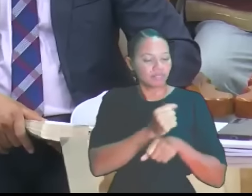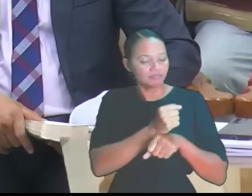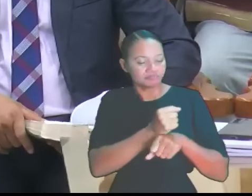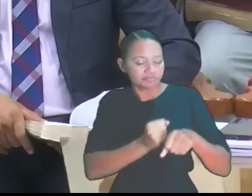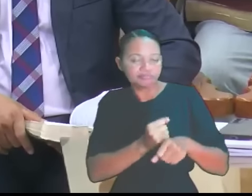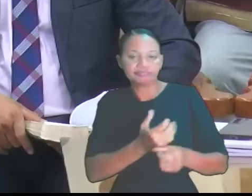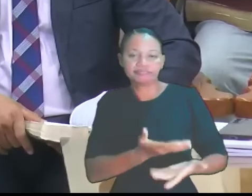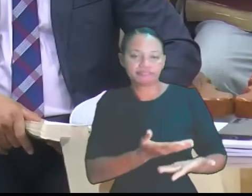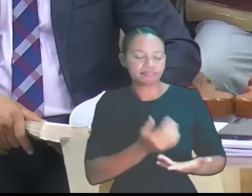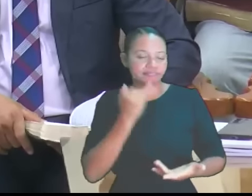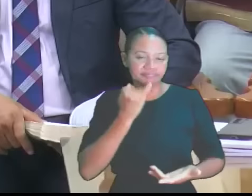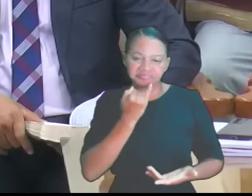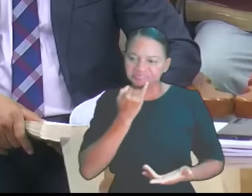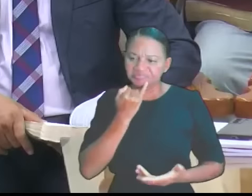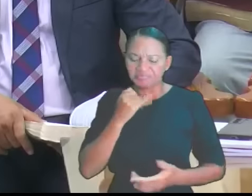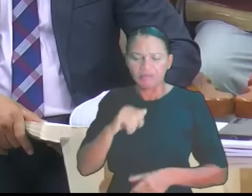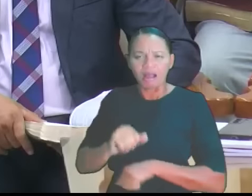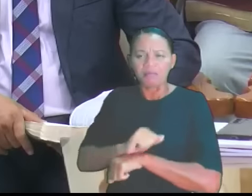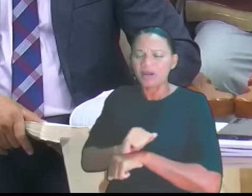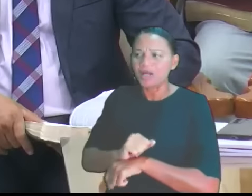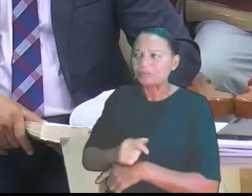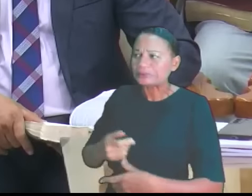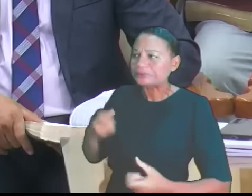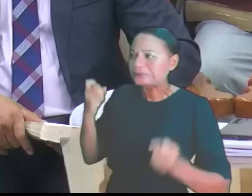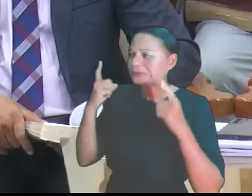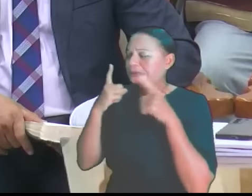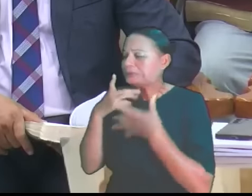Glória a Deus. Sabe por quê?